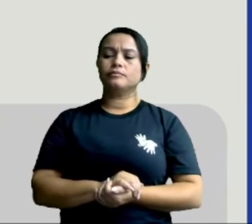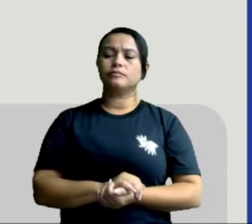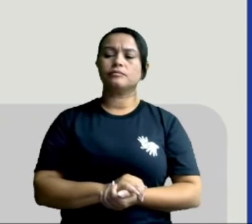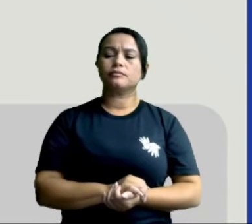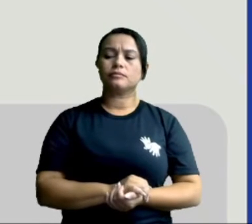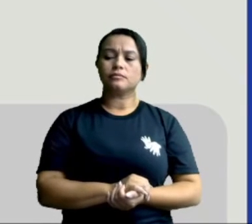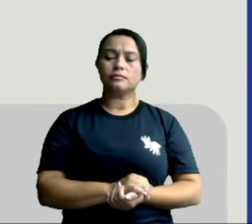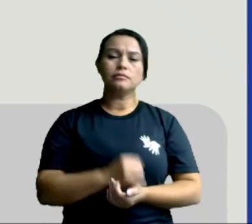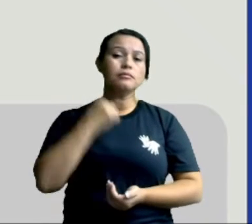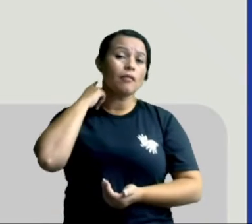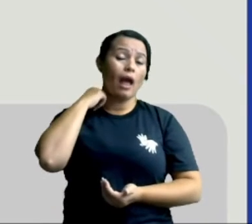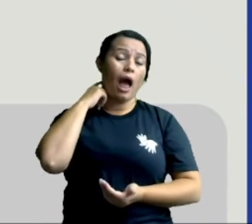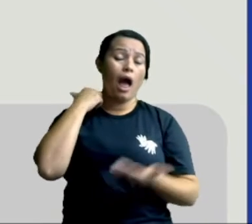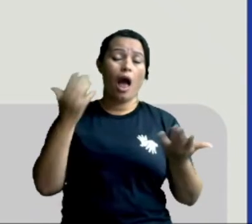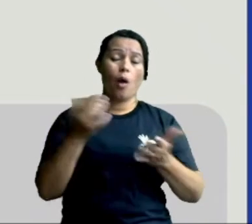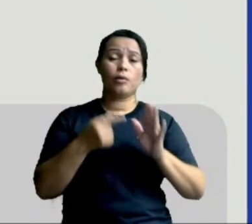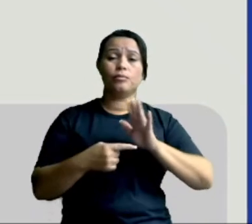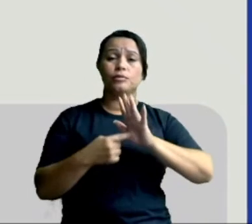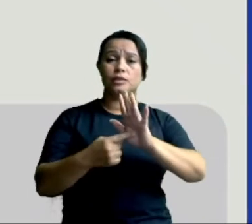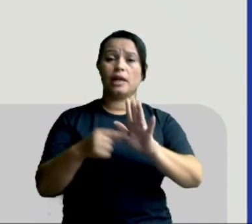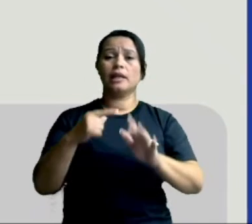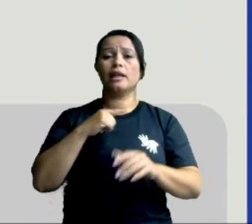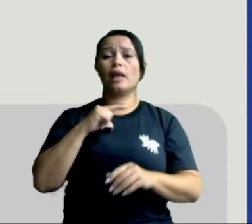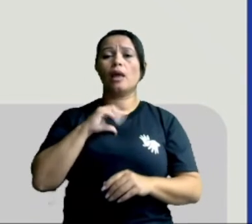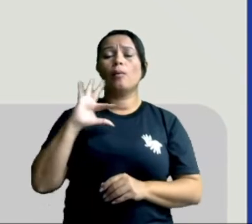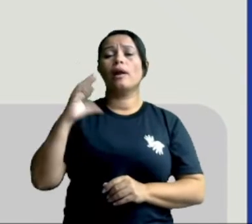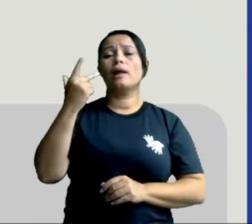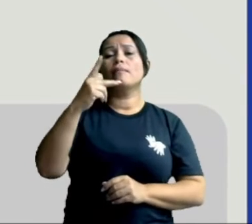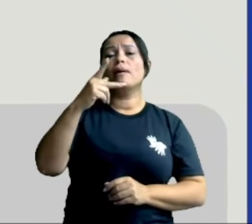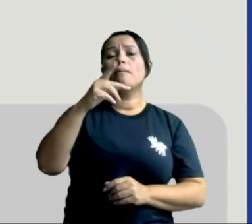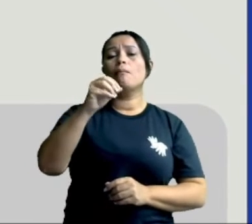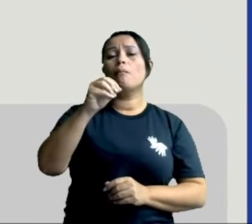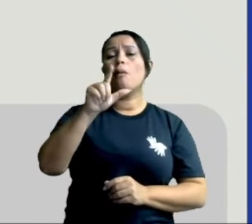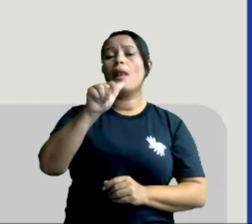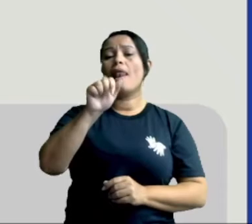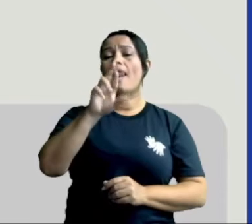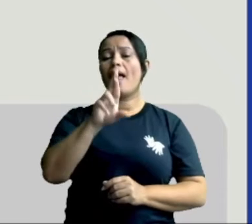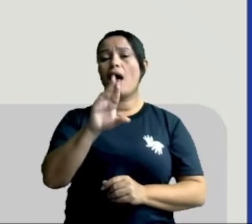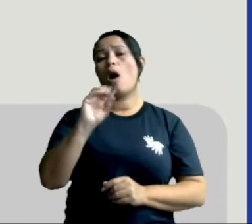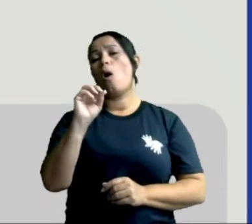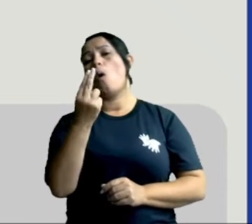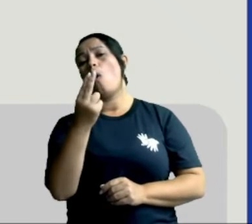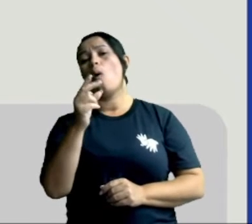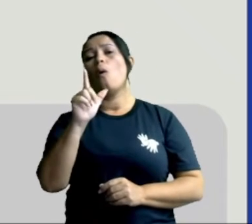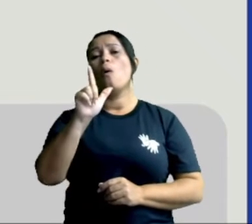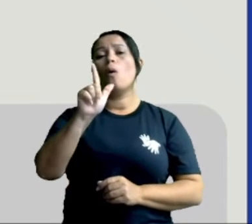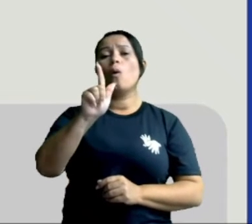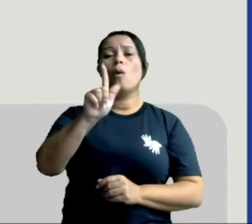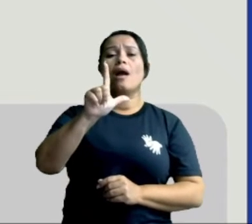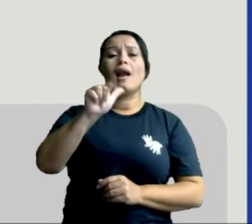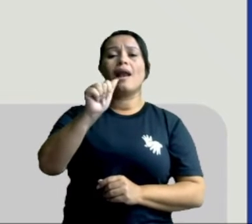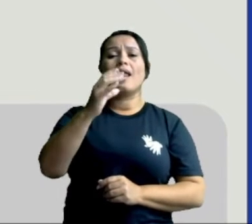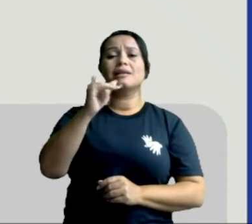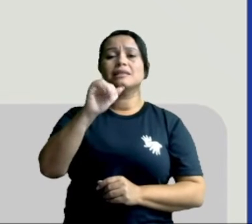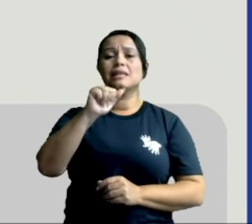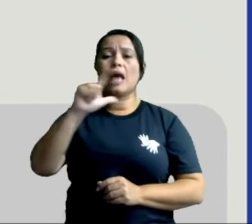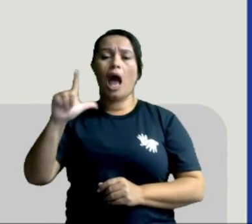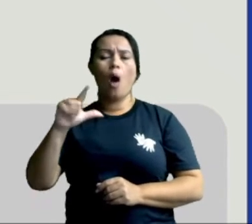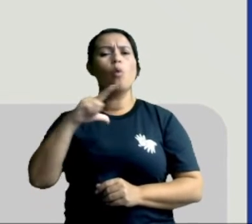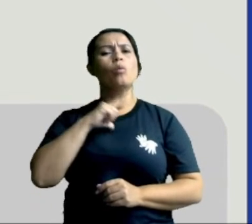Oi ó aí eu trouxe agora o clima por lá ou Glacial ocorre nas zonas polares